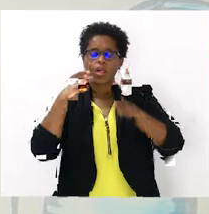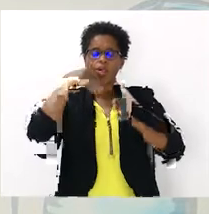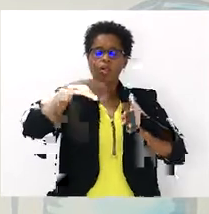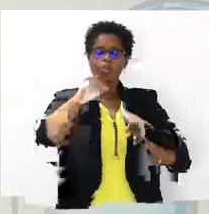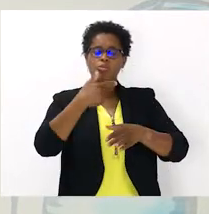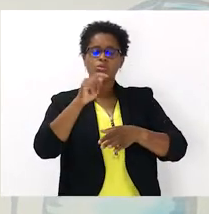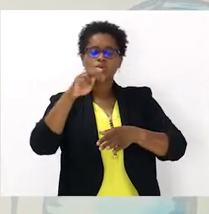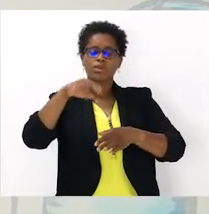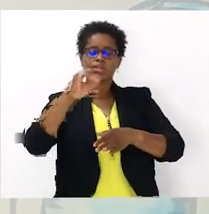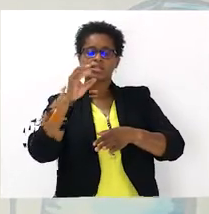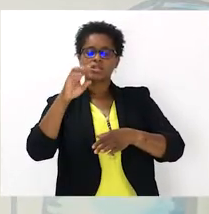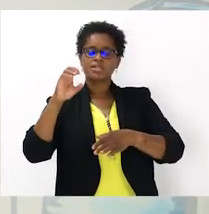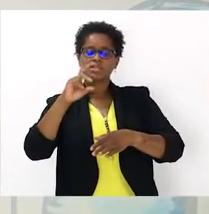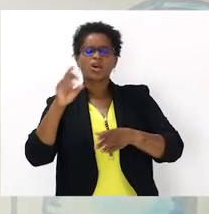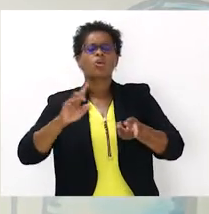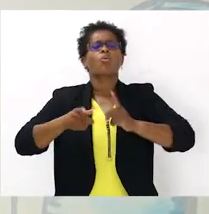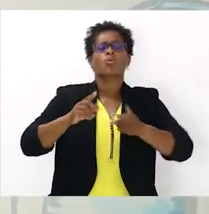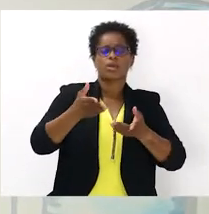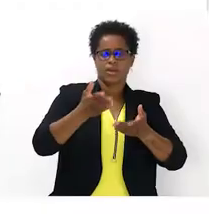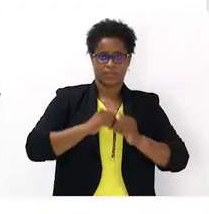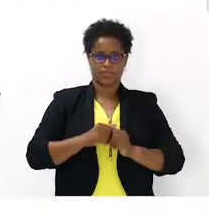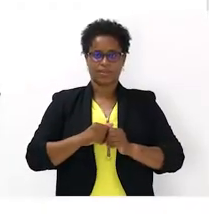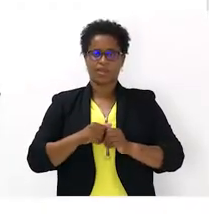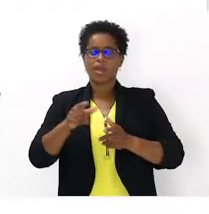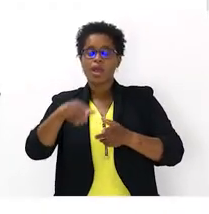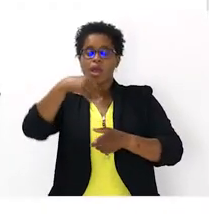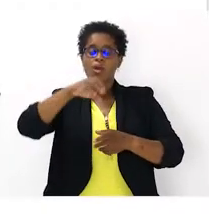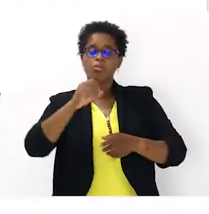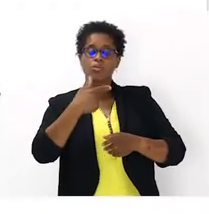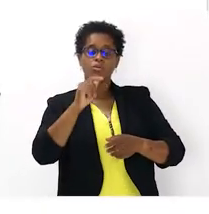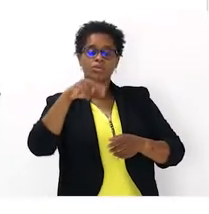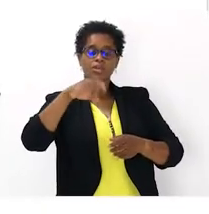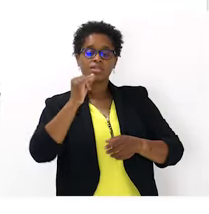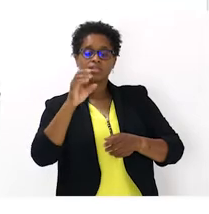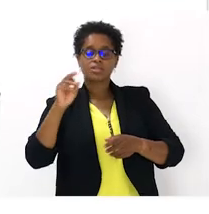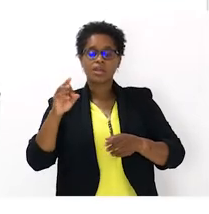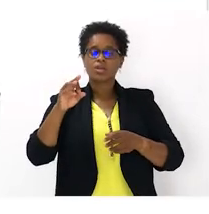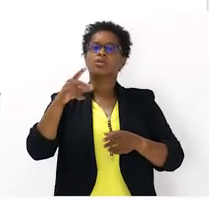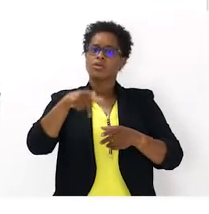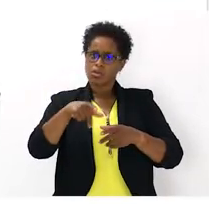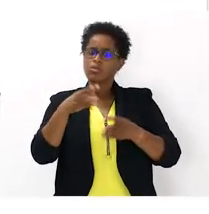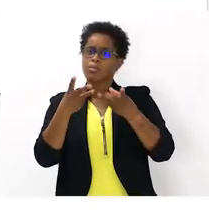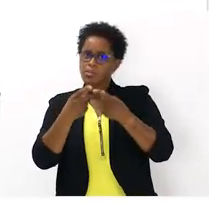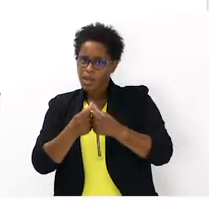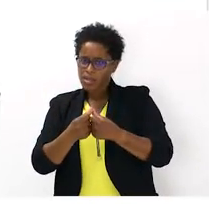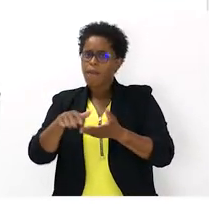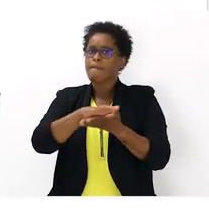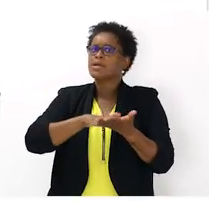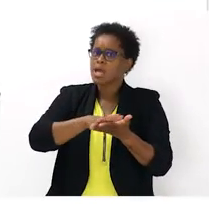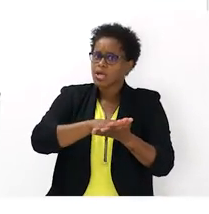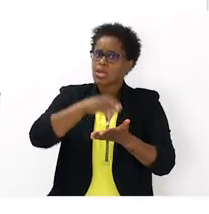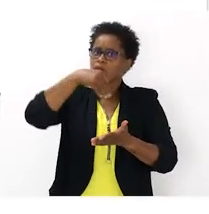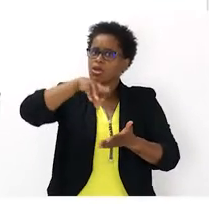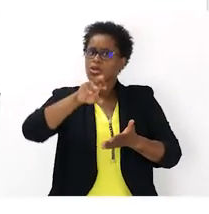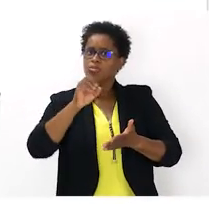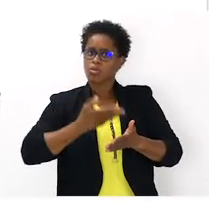potenciação. O que é uma potenciação? A potenciação é uma operação matemática baseada em